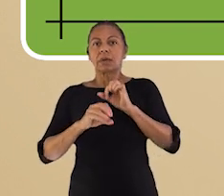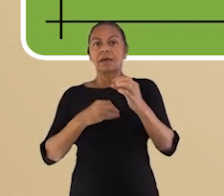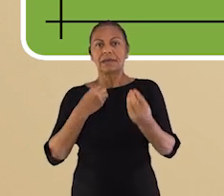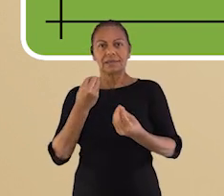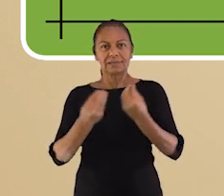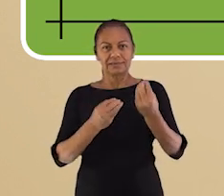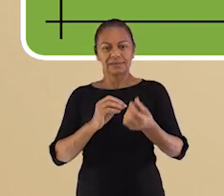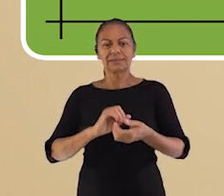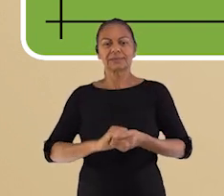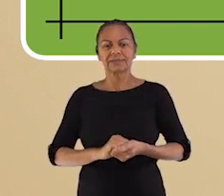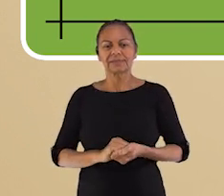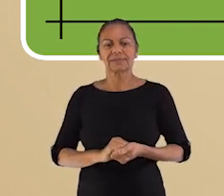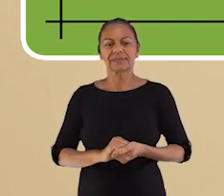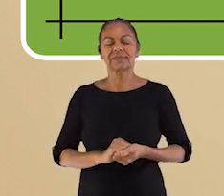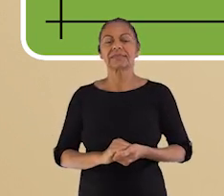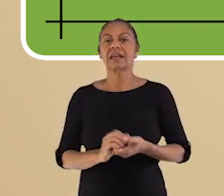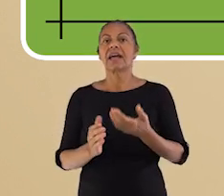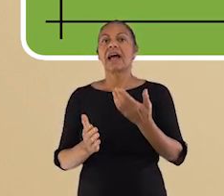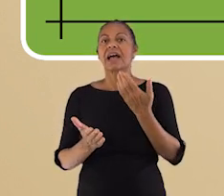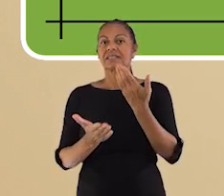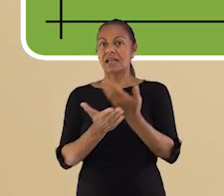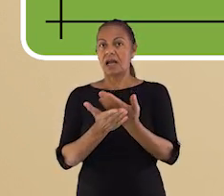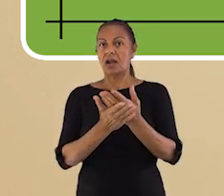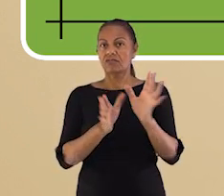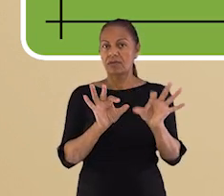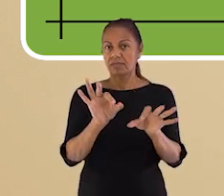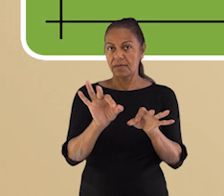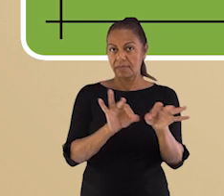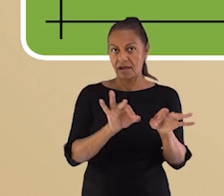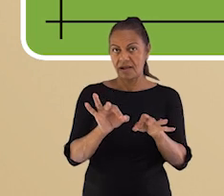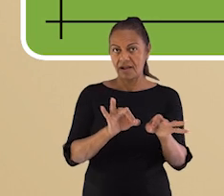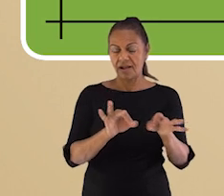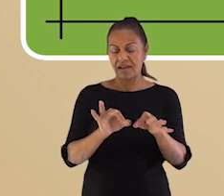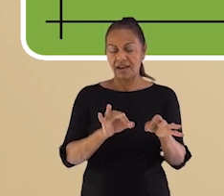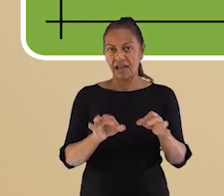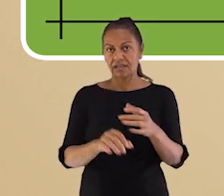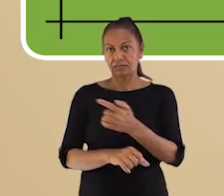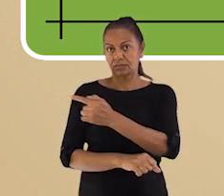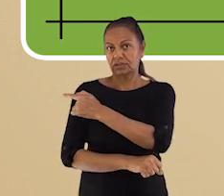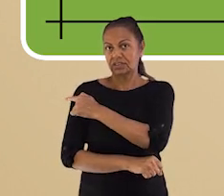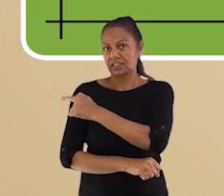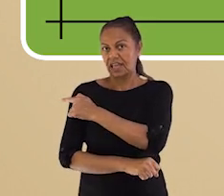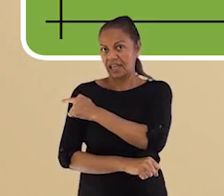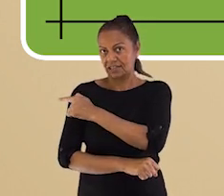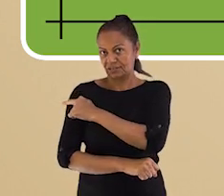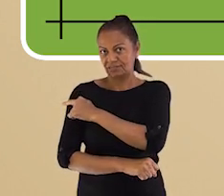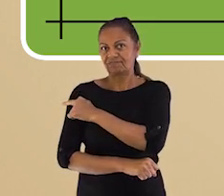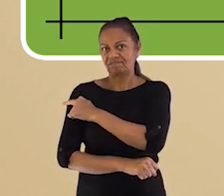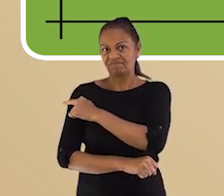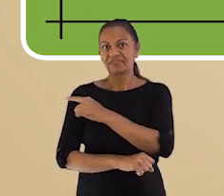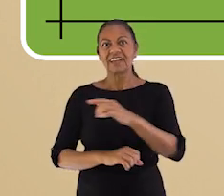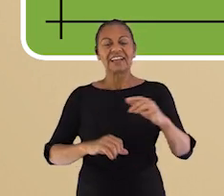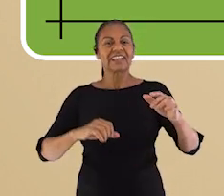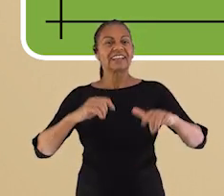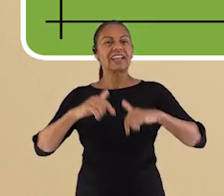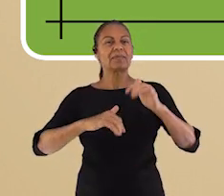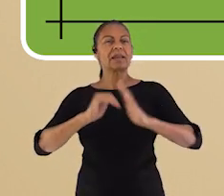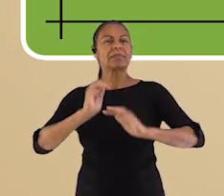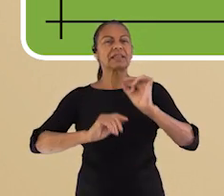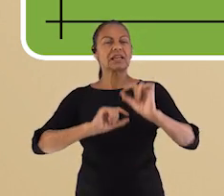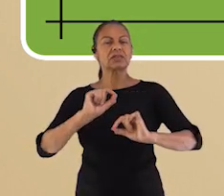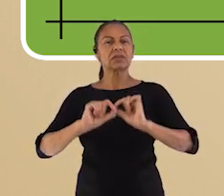importantes. Esta aula é do 7º ano do Ensino Fundamental, anos finais, e trabalha a habilidade que